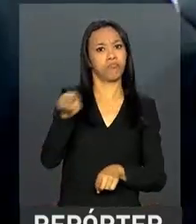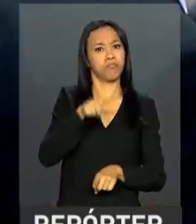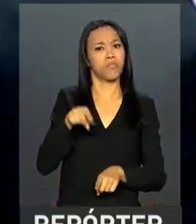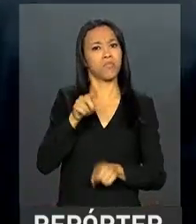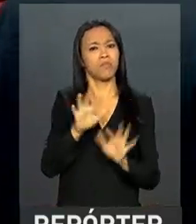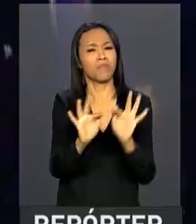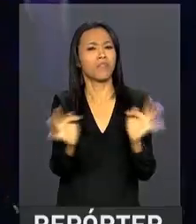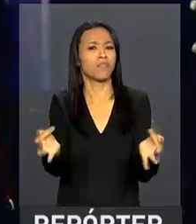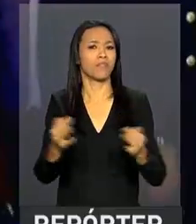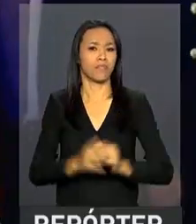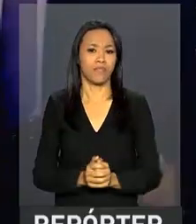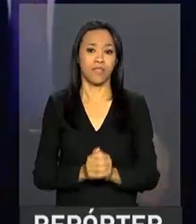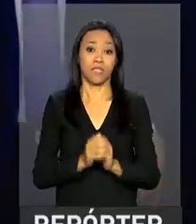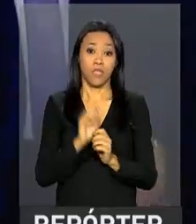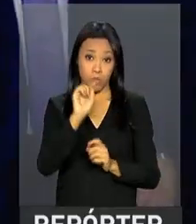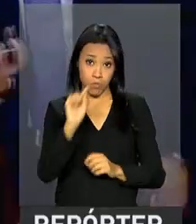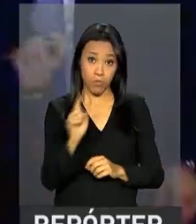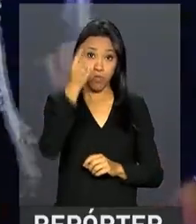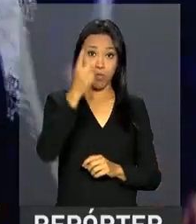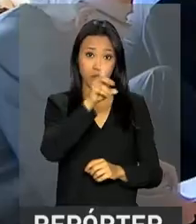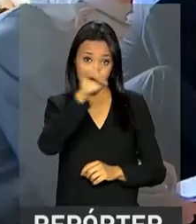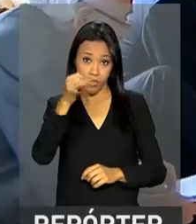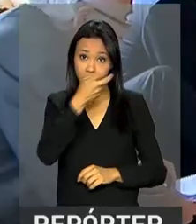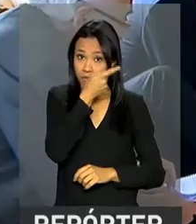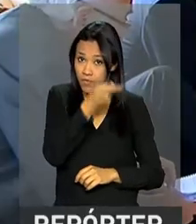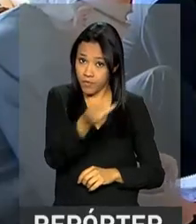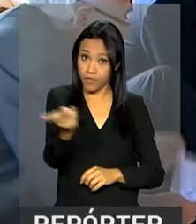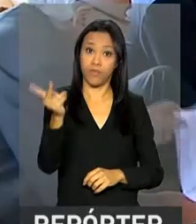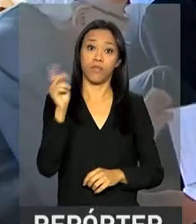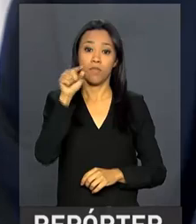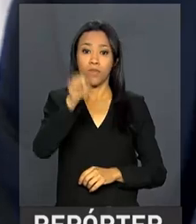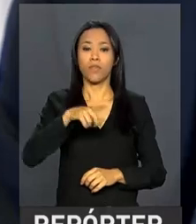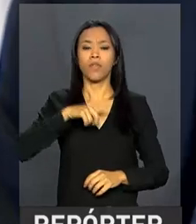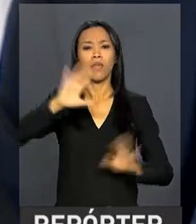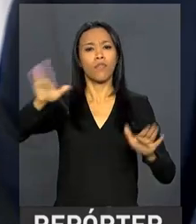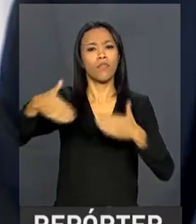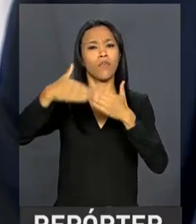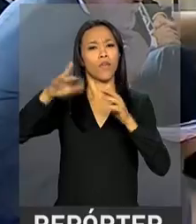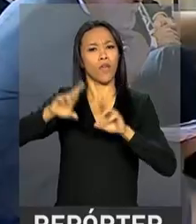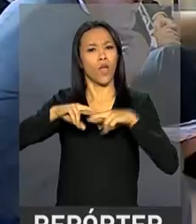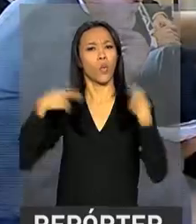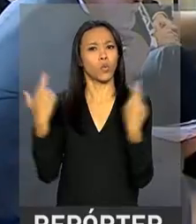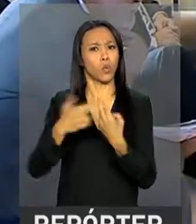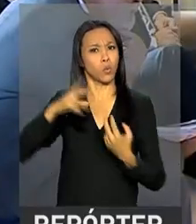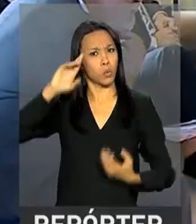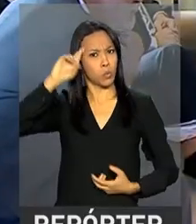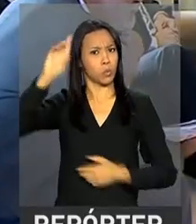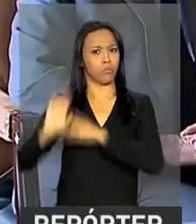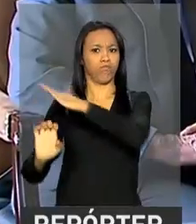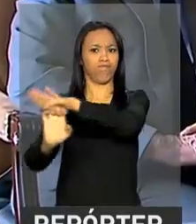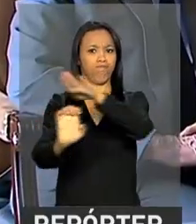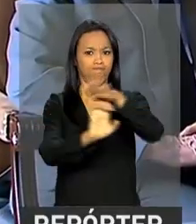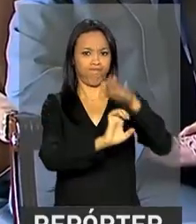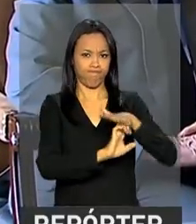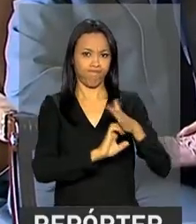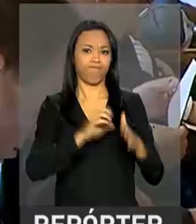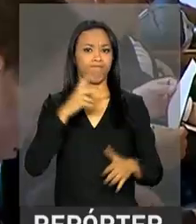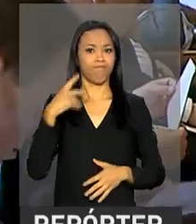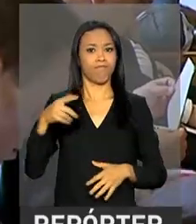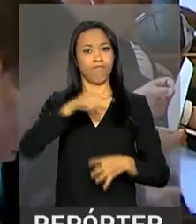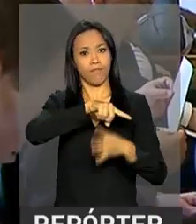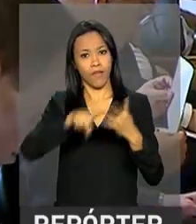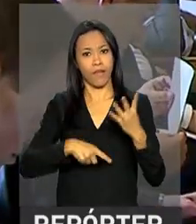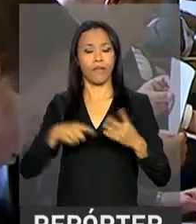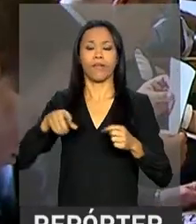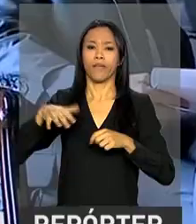pequena cerimônia. No primeiro dia da viagem, teve reuniões com diretores de grandes empresas do país asiático, dos setores